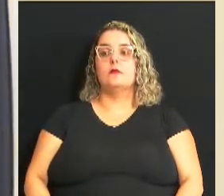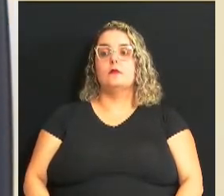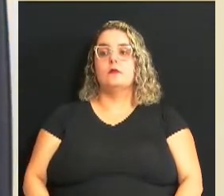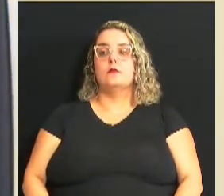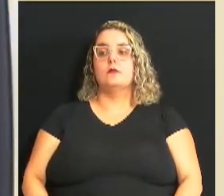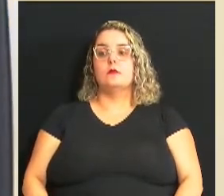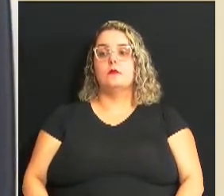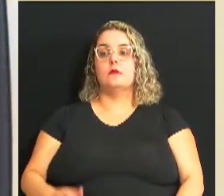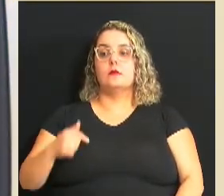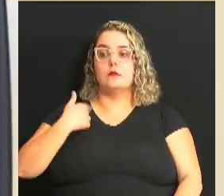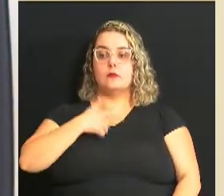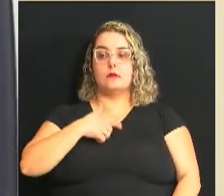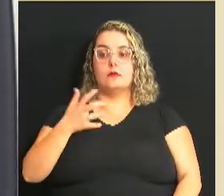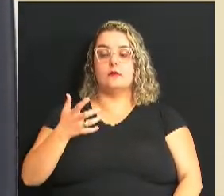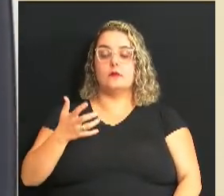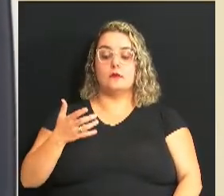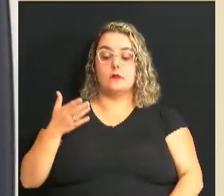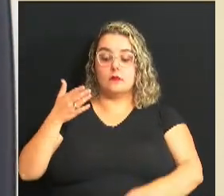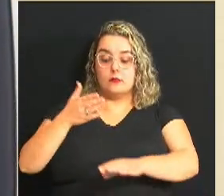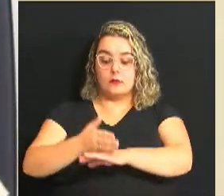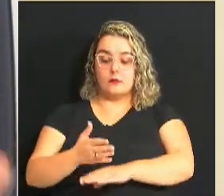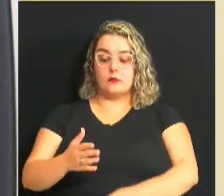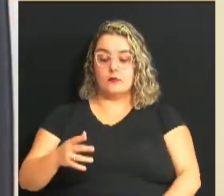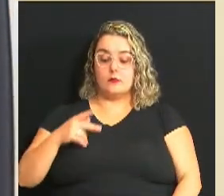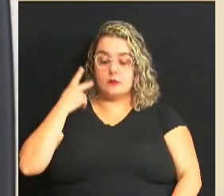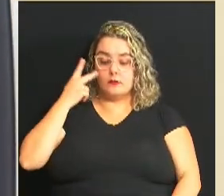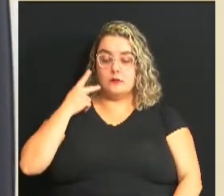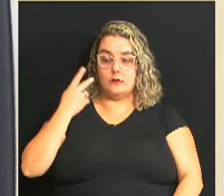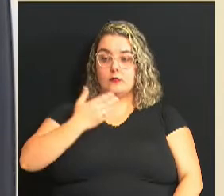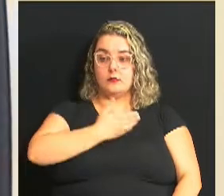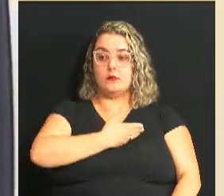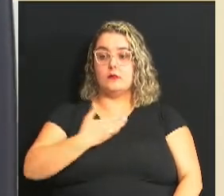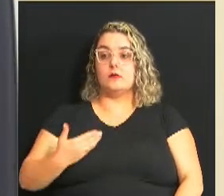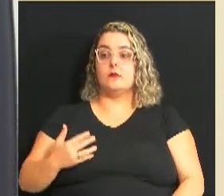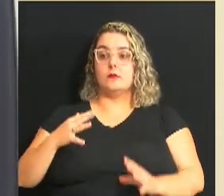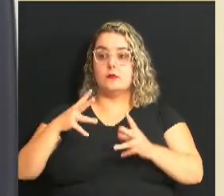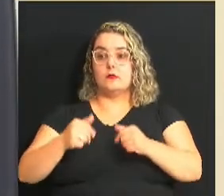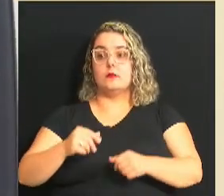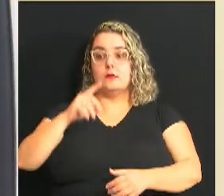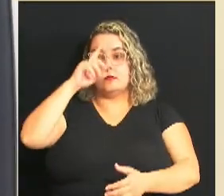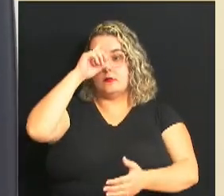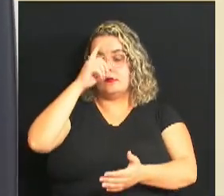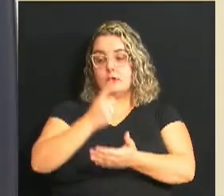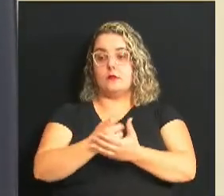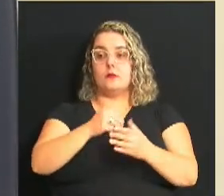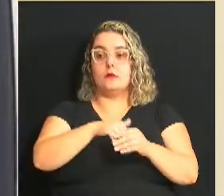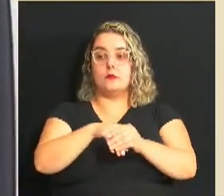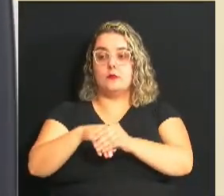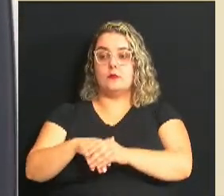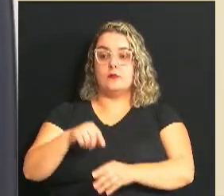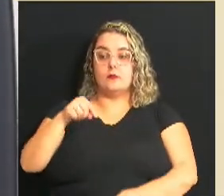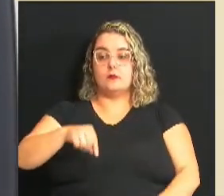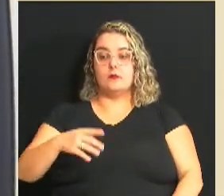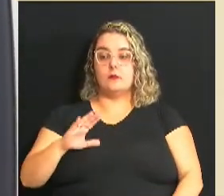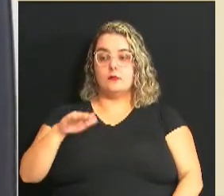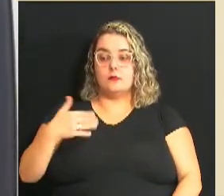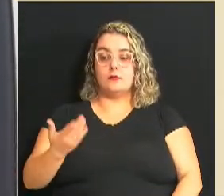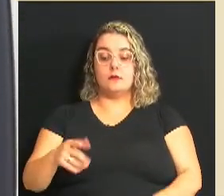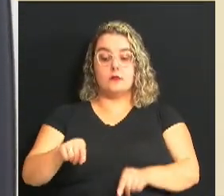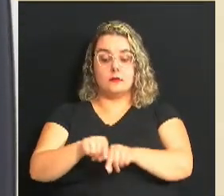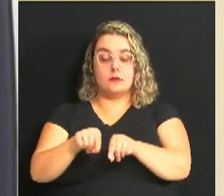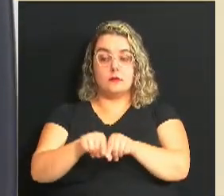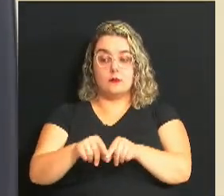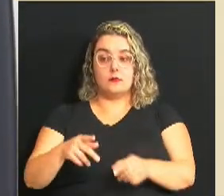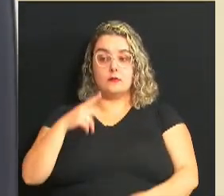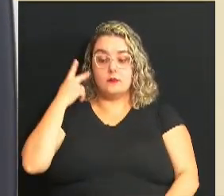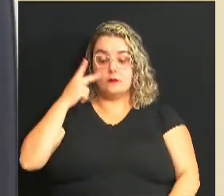a essa política pública que esteja alinhada com aquilo que foi decidido e votado nessa casa, quanto à política cultural,